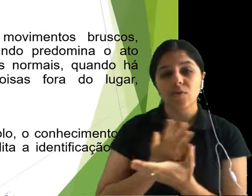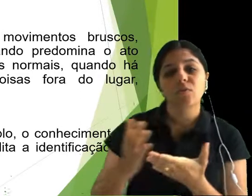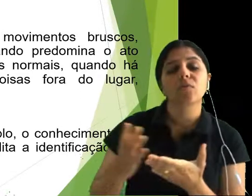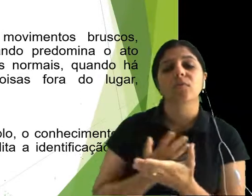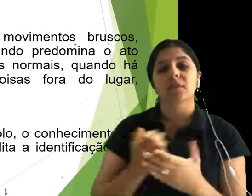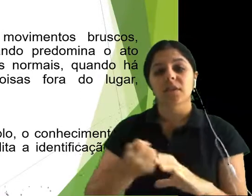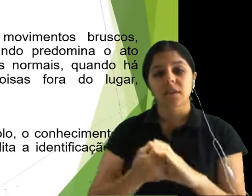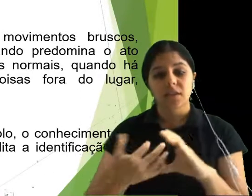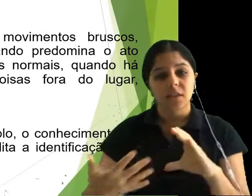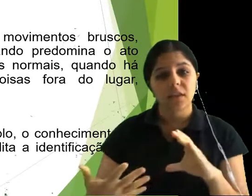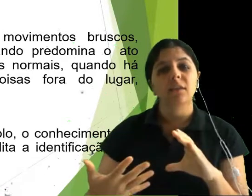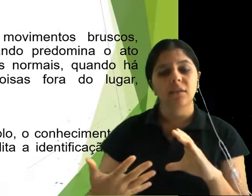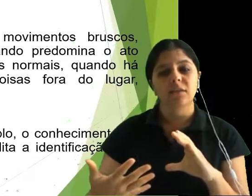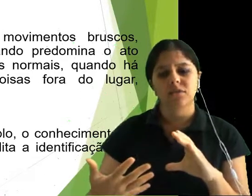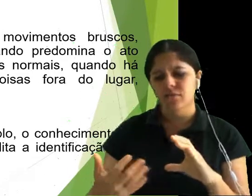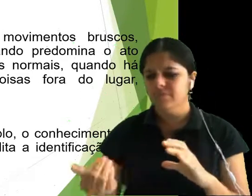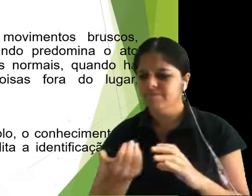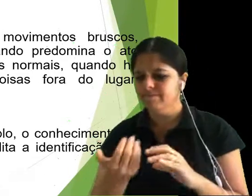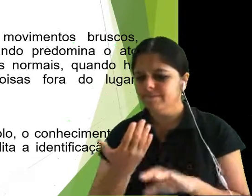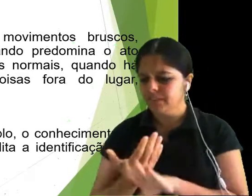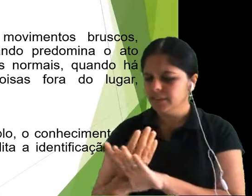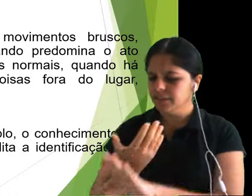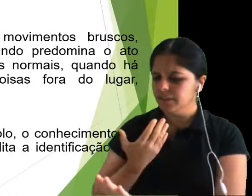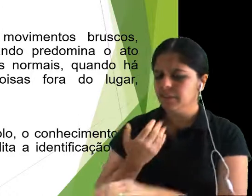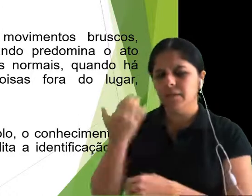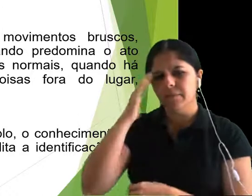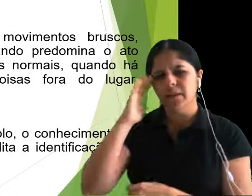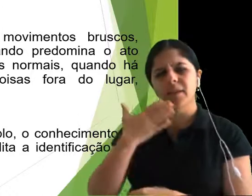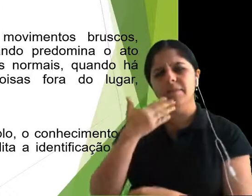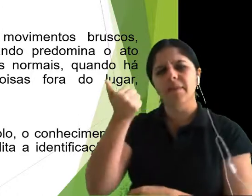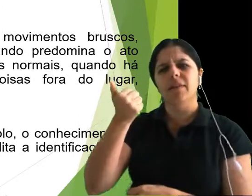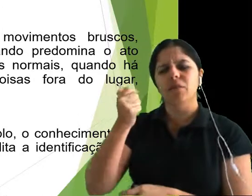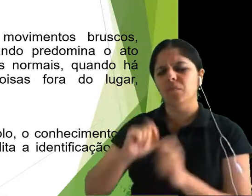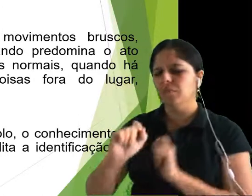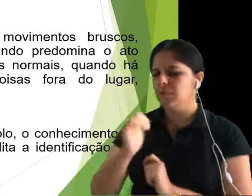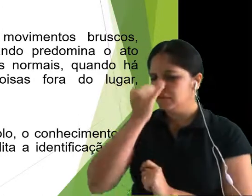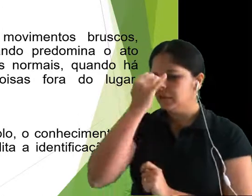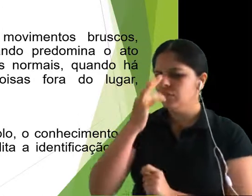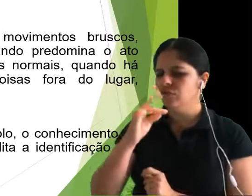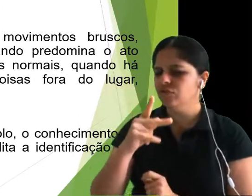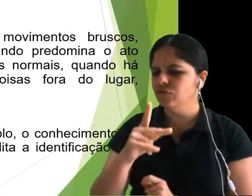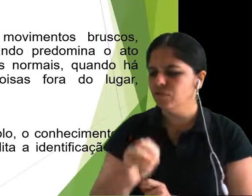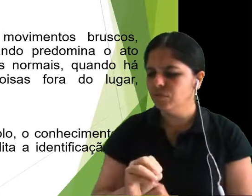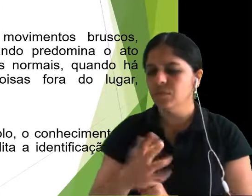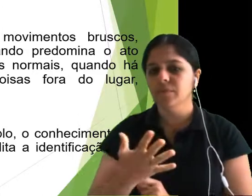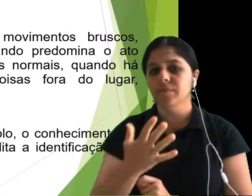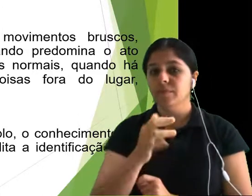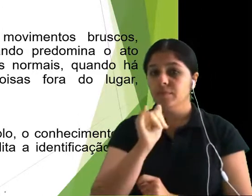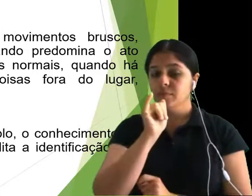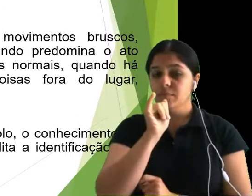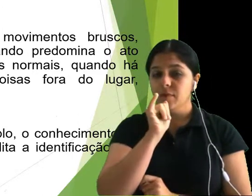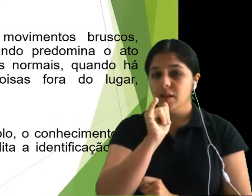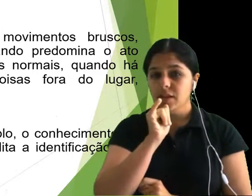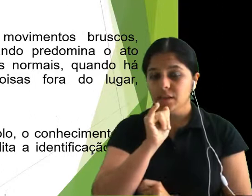que a gente separa para poder entender melhor o que são esses acidentes tipos. Então, um deles, chama batida